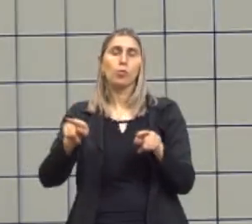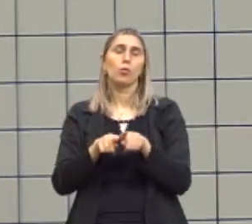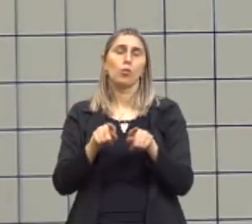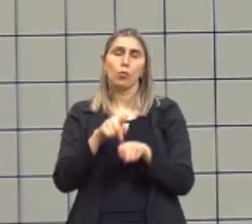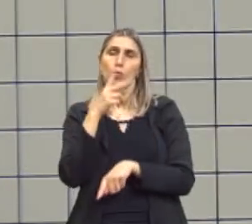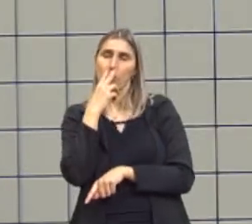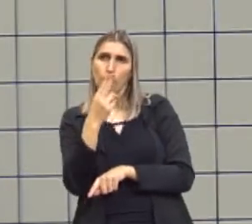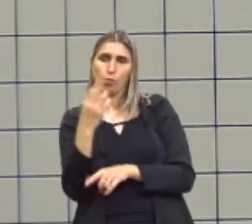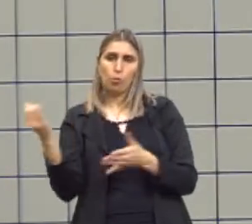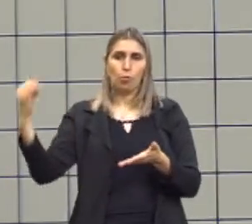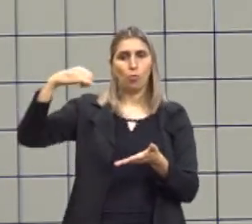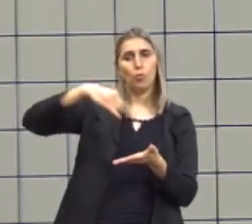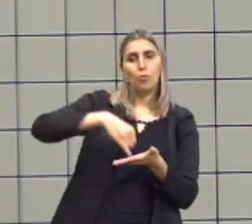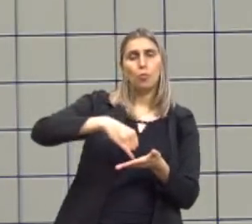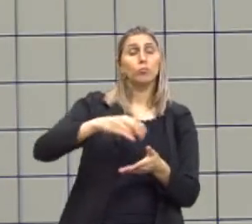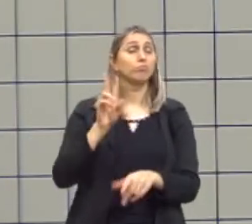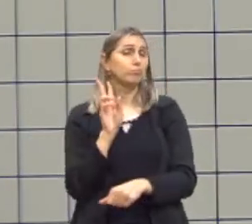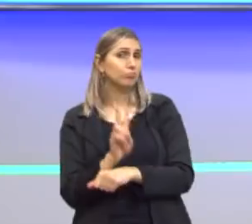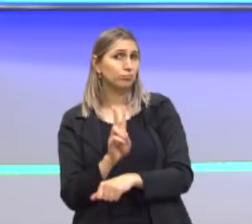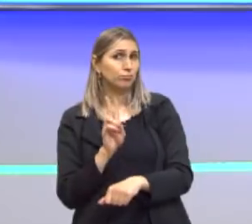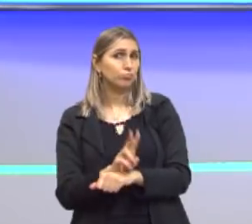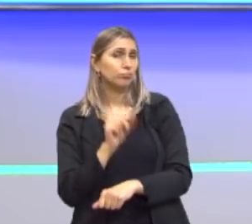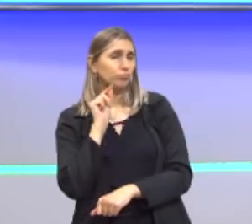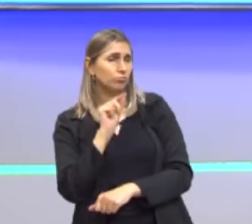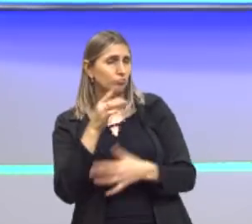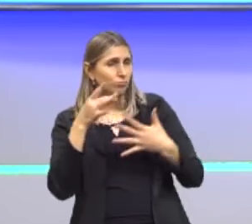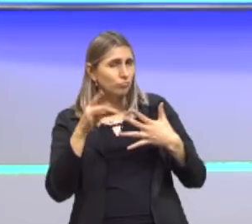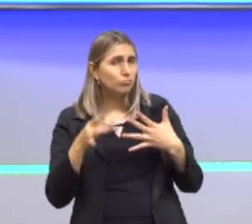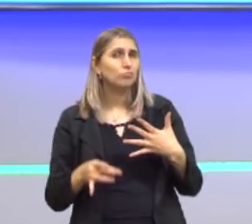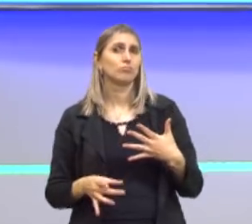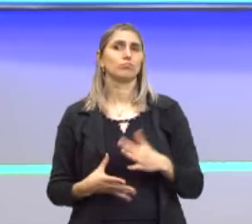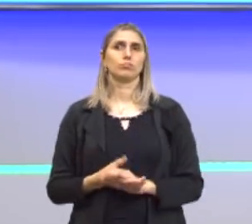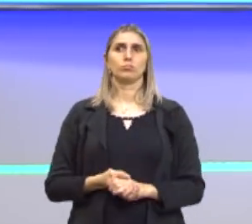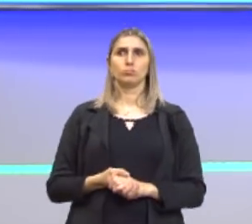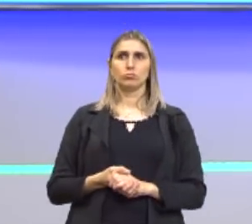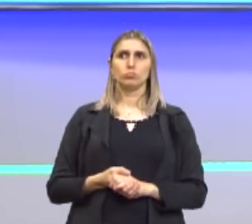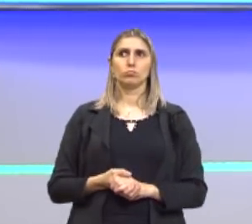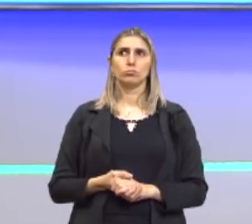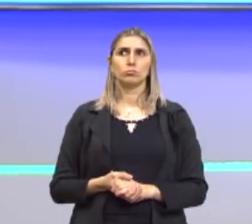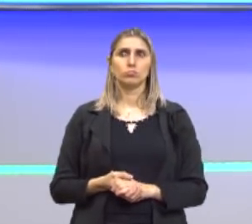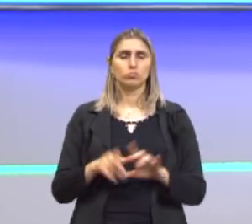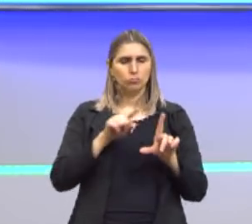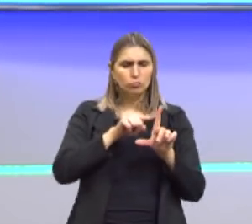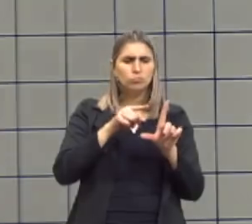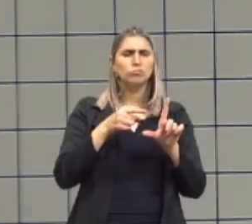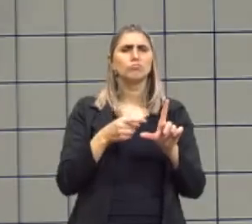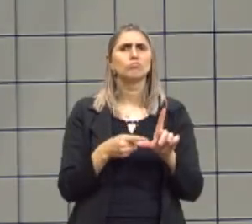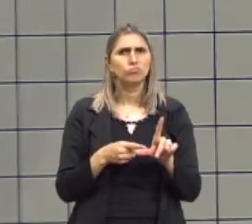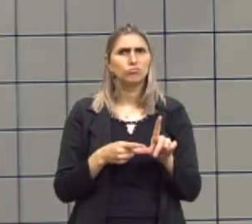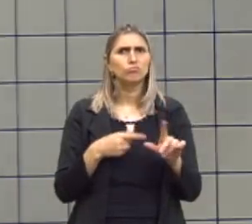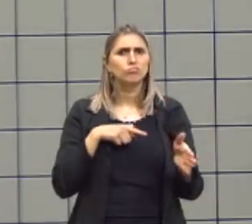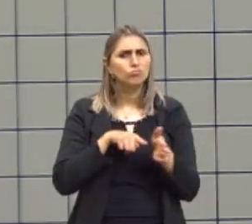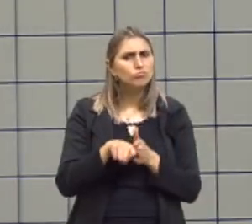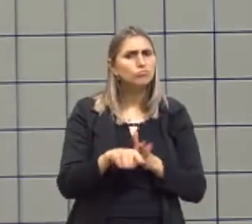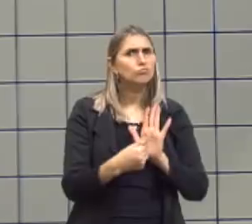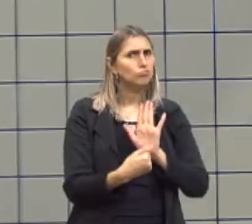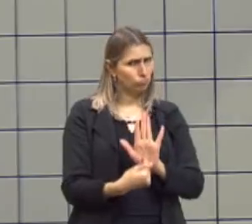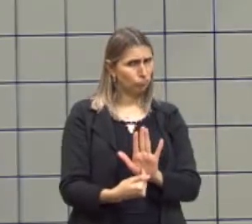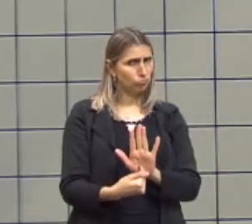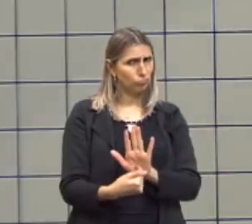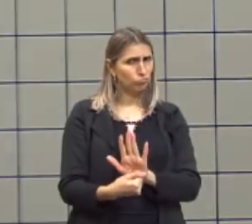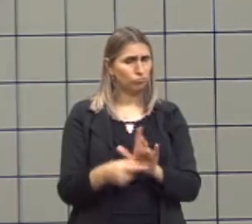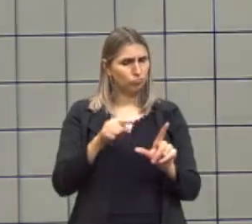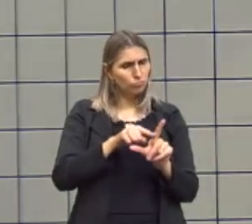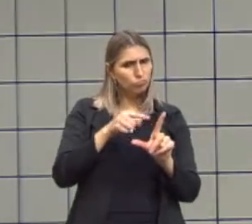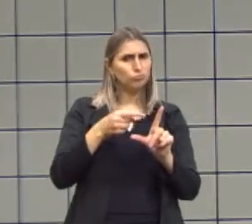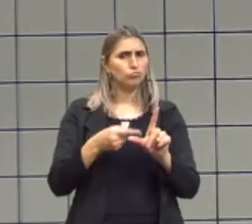formando o incidente. Então, a gente tem que cuidar esses detalhes, né? Se o ângulo que o exercício está tratando é o